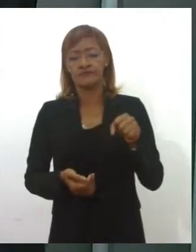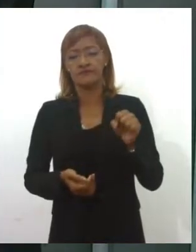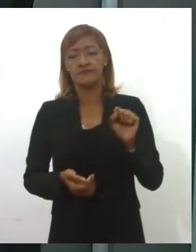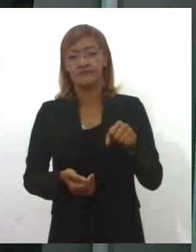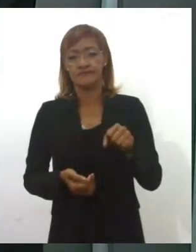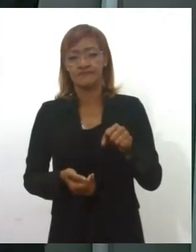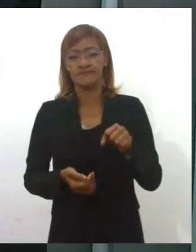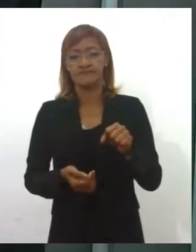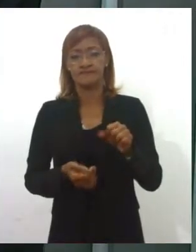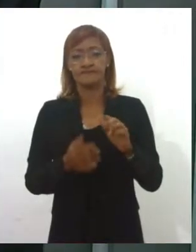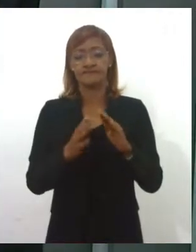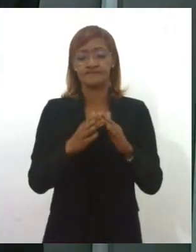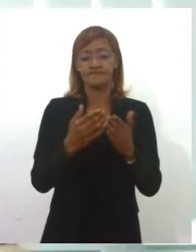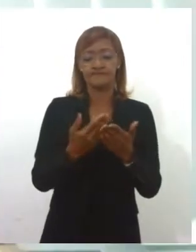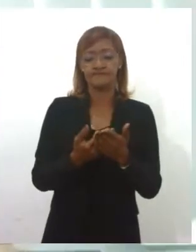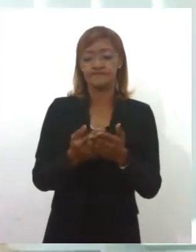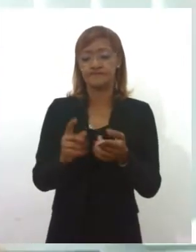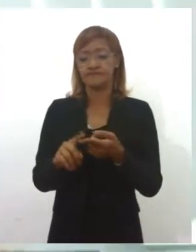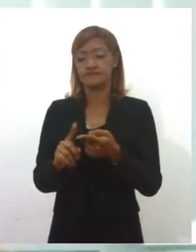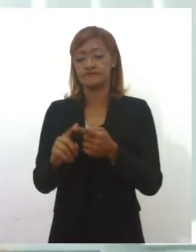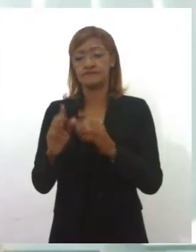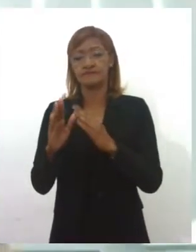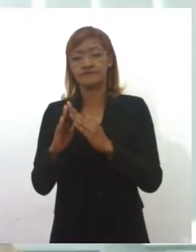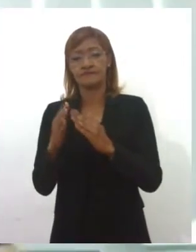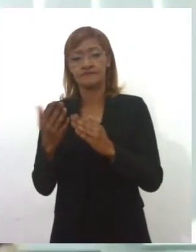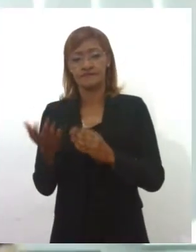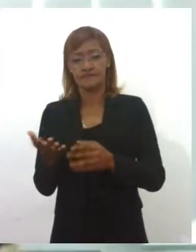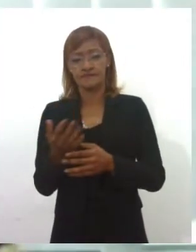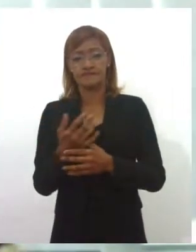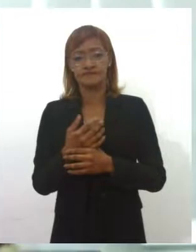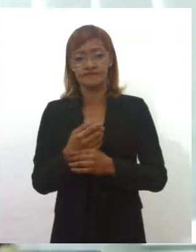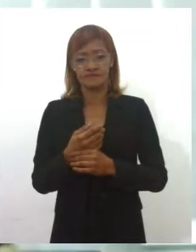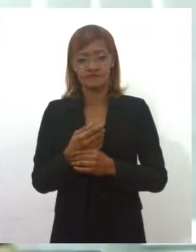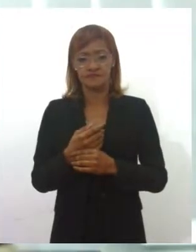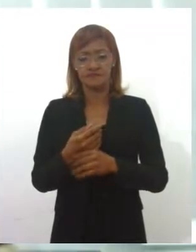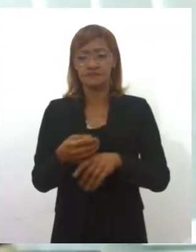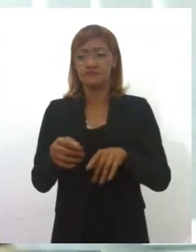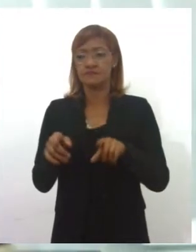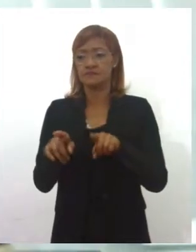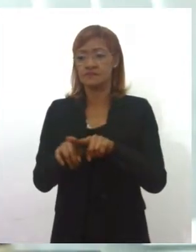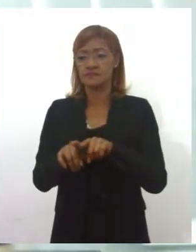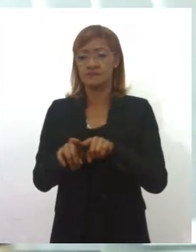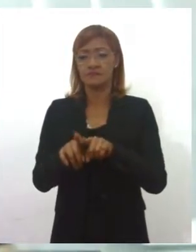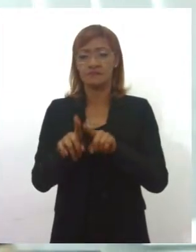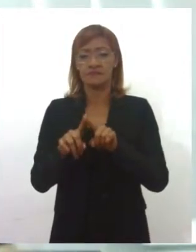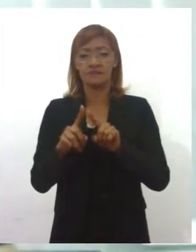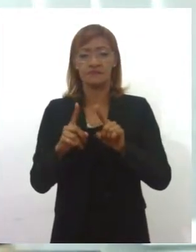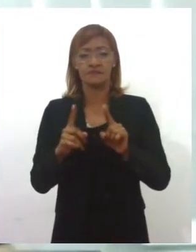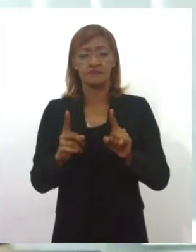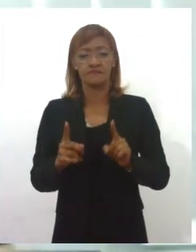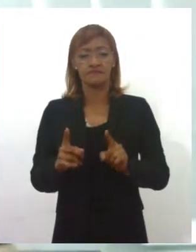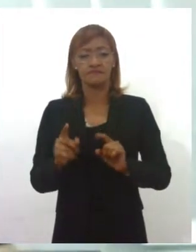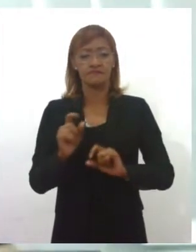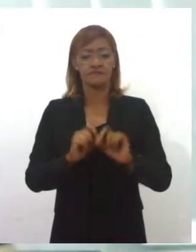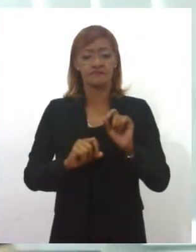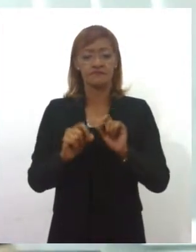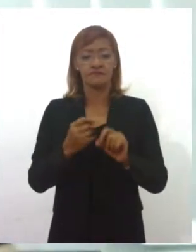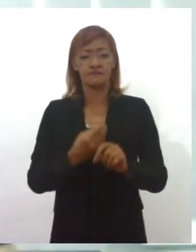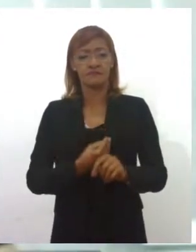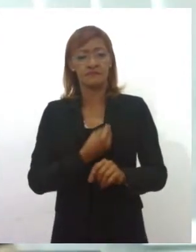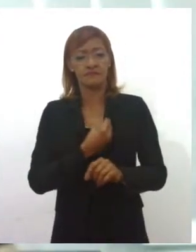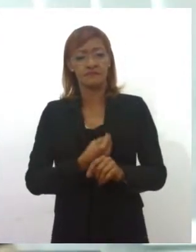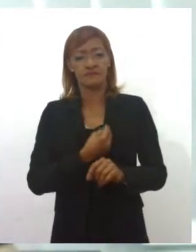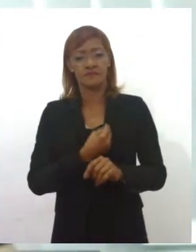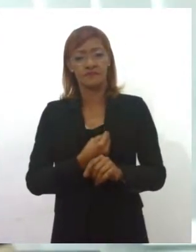Não só nas escolas como em casa né ele leva leva para casa também mas ele passa um bom tempo da sua vida dentro